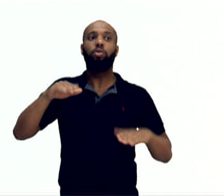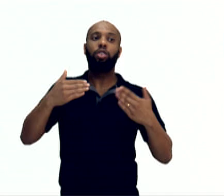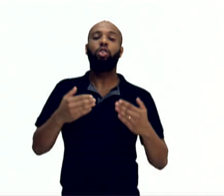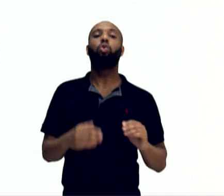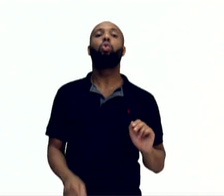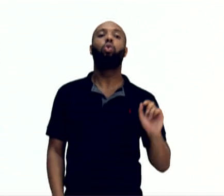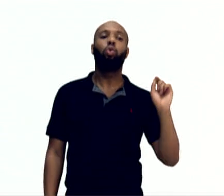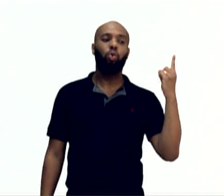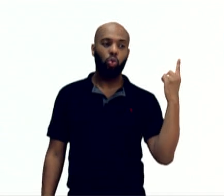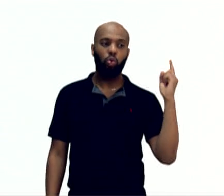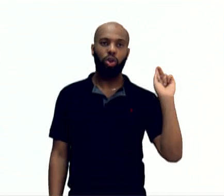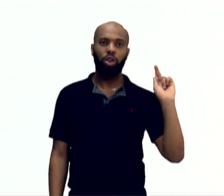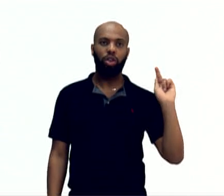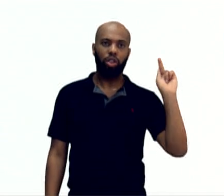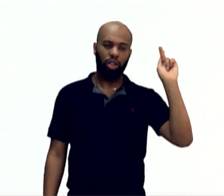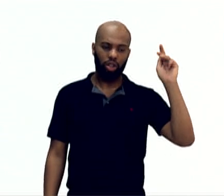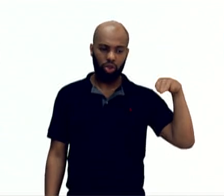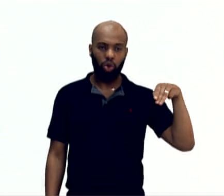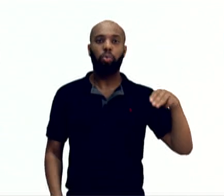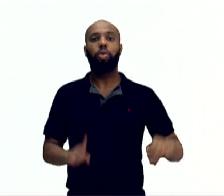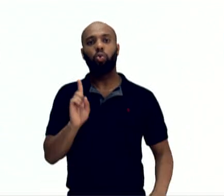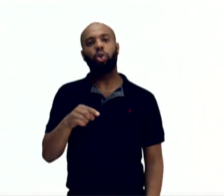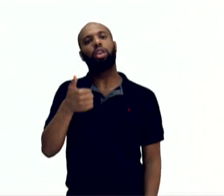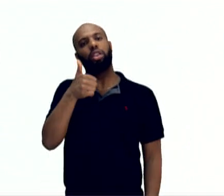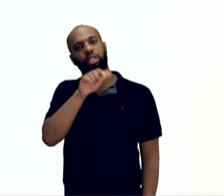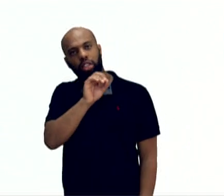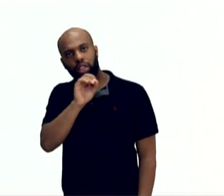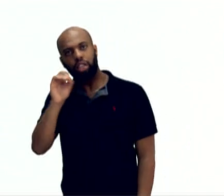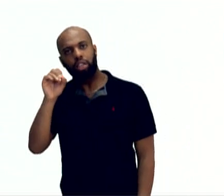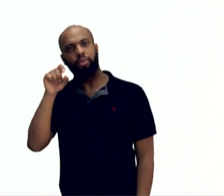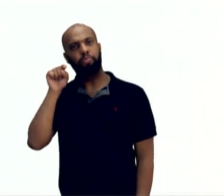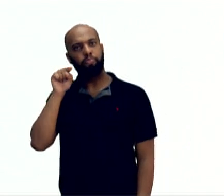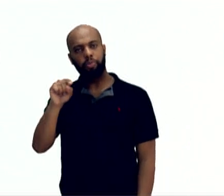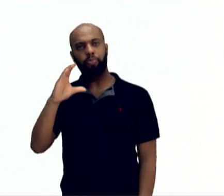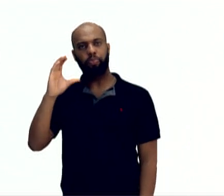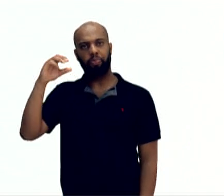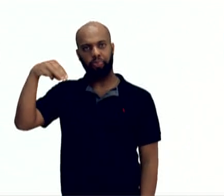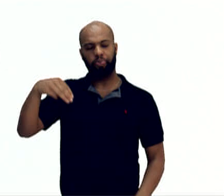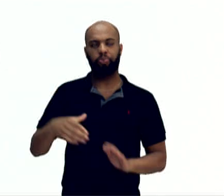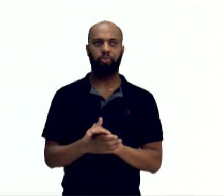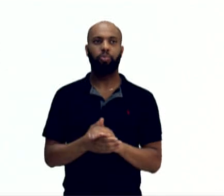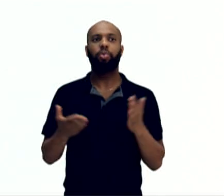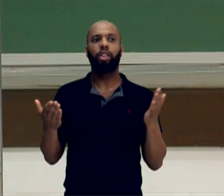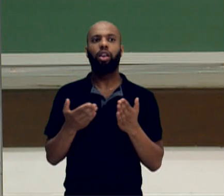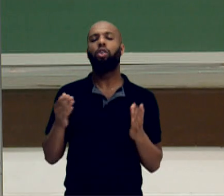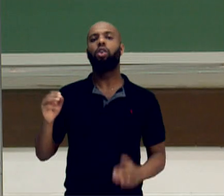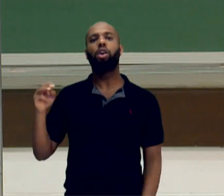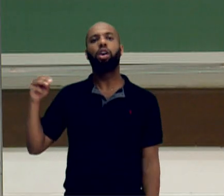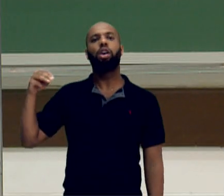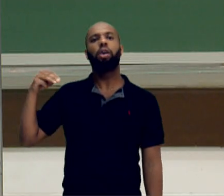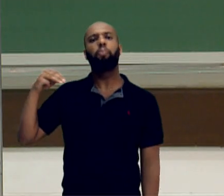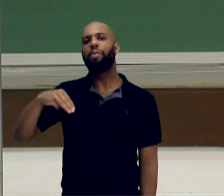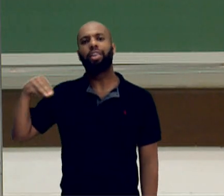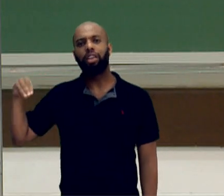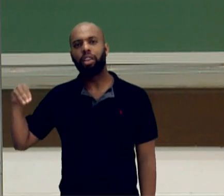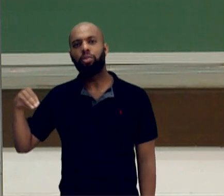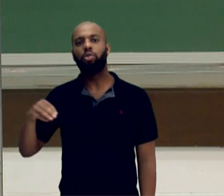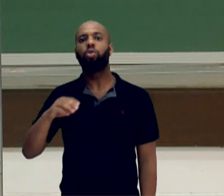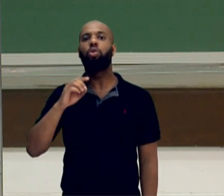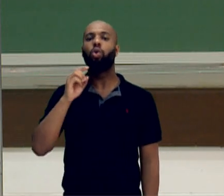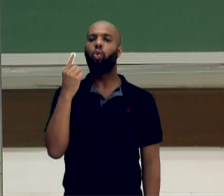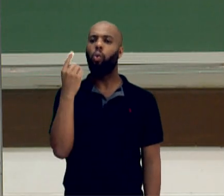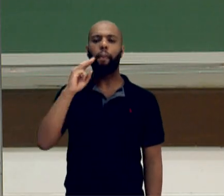é 100.000 centímetros, ok? Muito bem. E milímetros? 1 milhão de